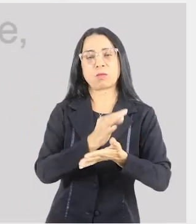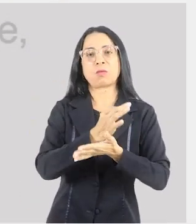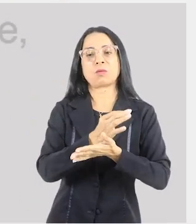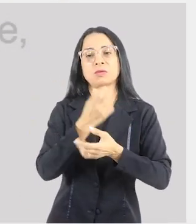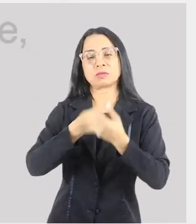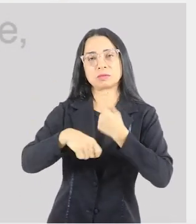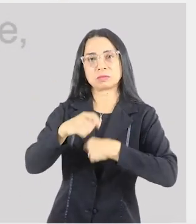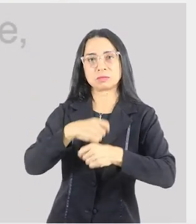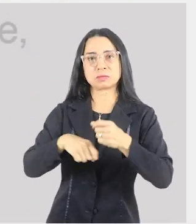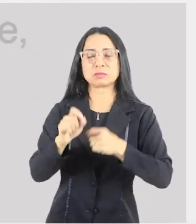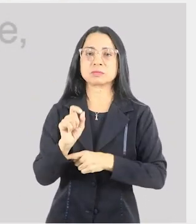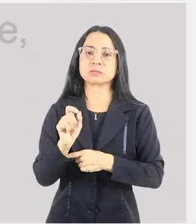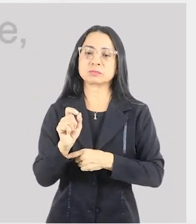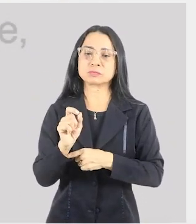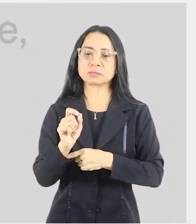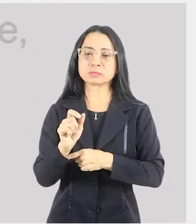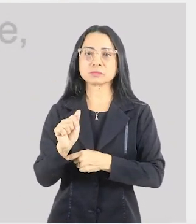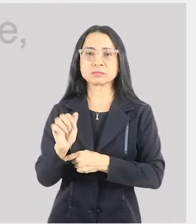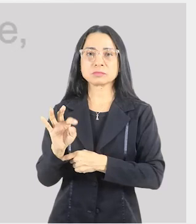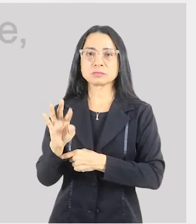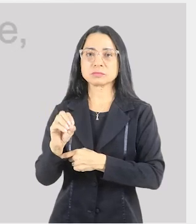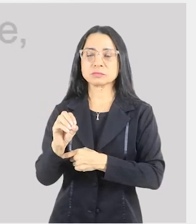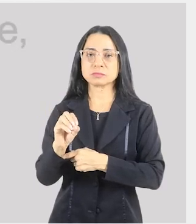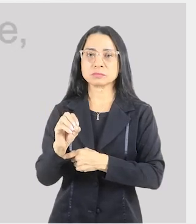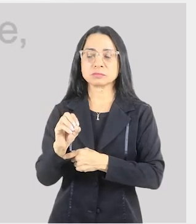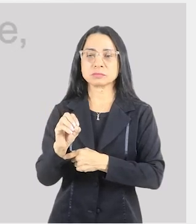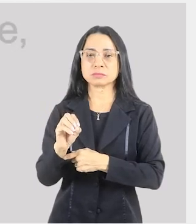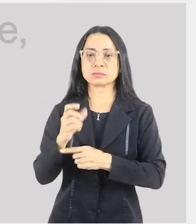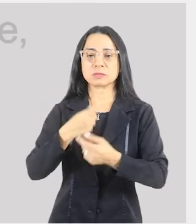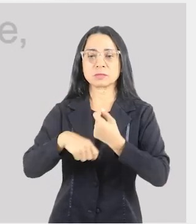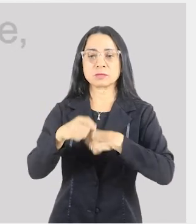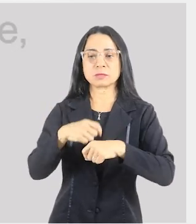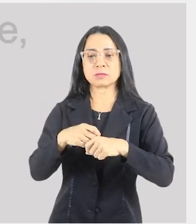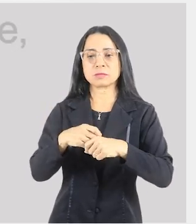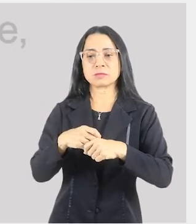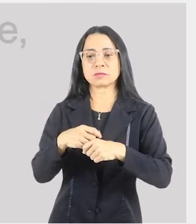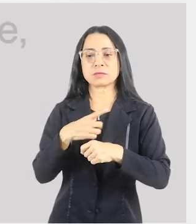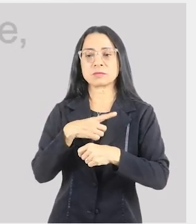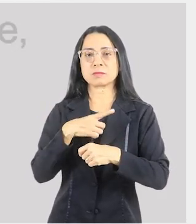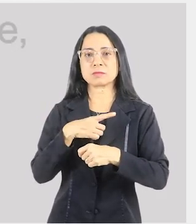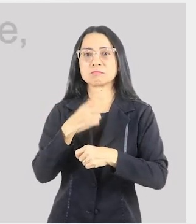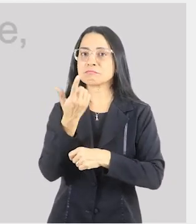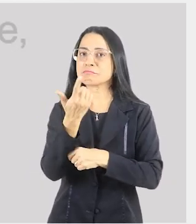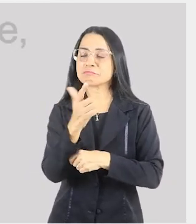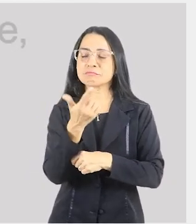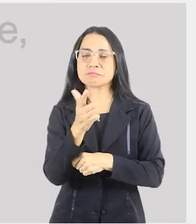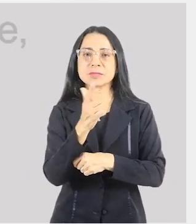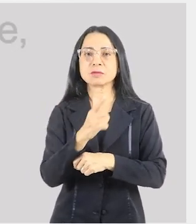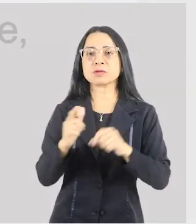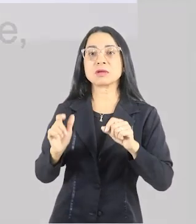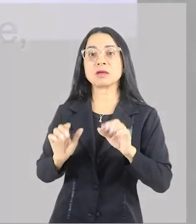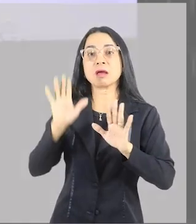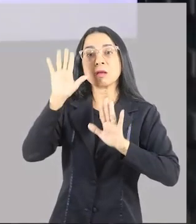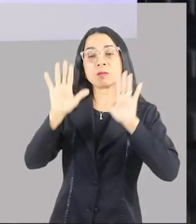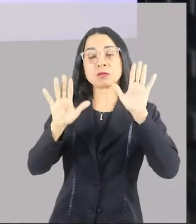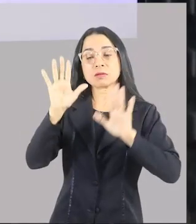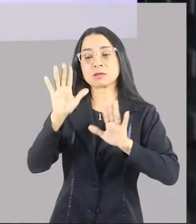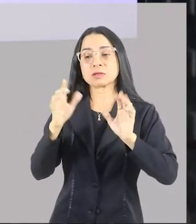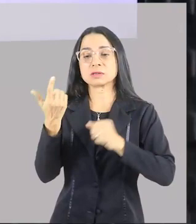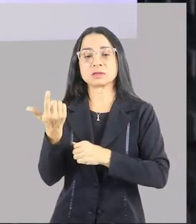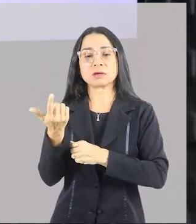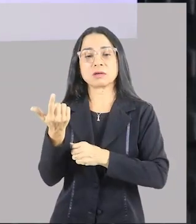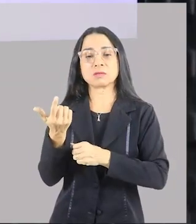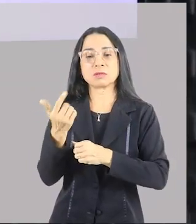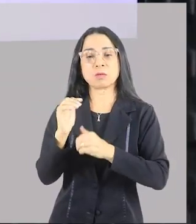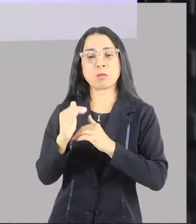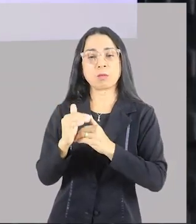administrativo, que é também um ato administrativo, celebrado sem licitação e sem o devido processo de